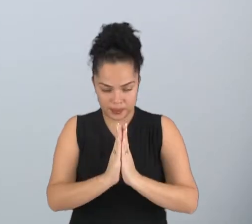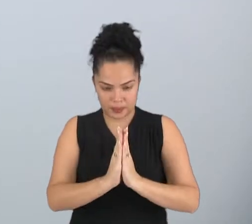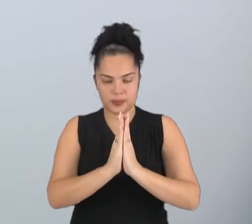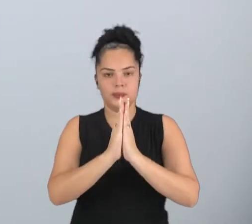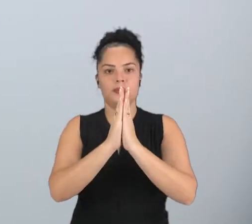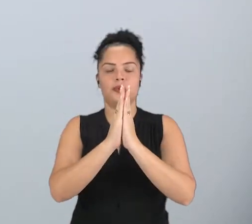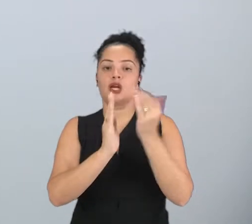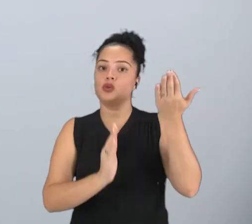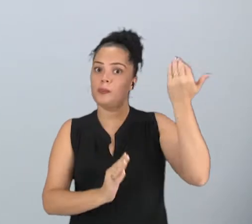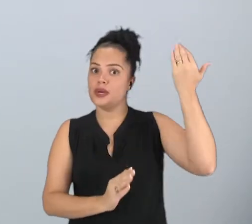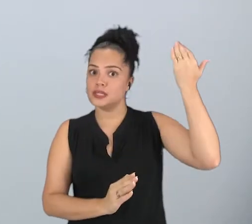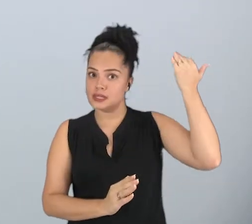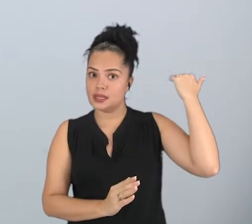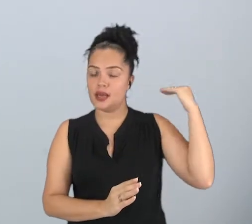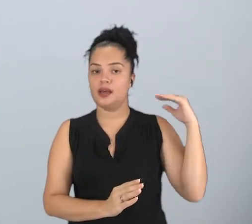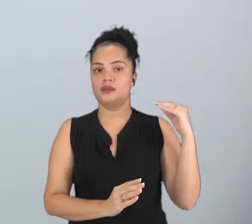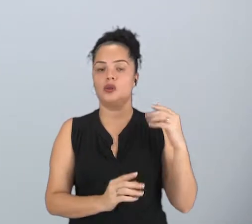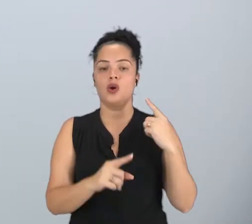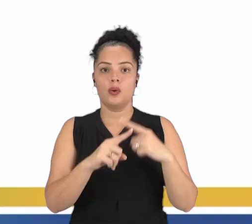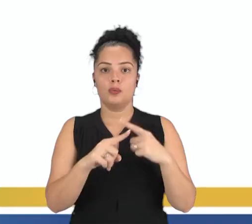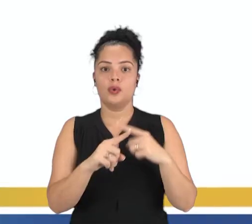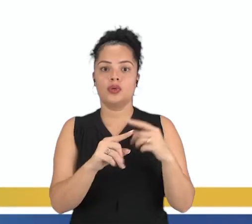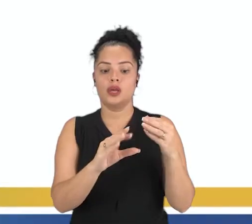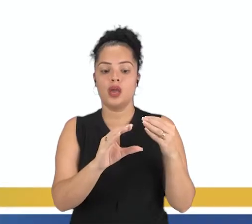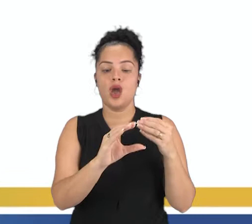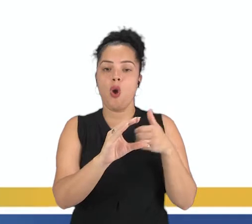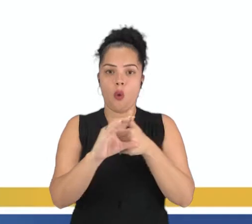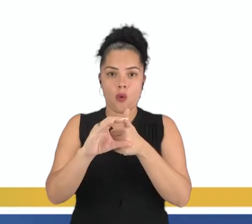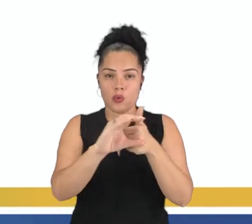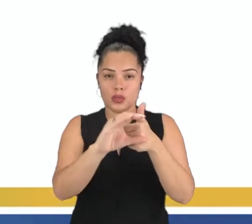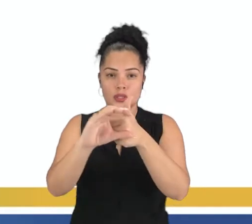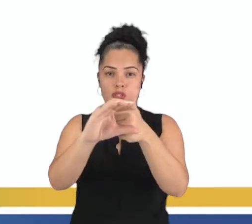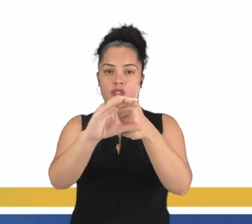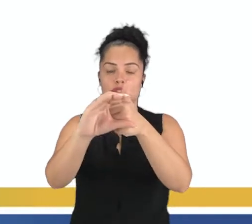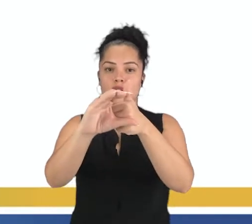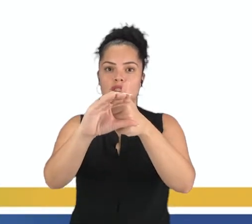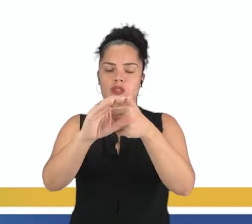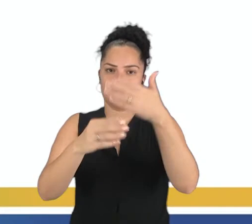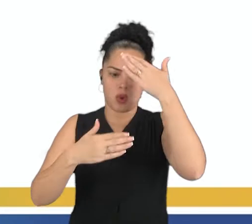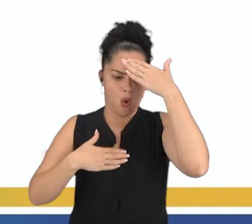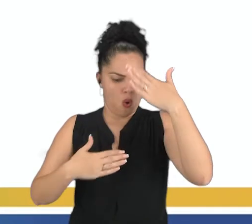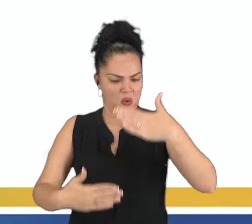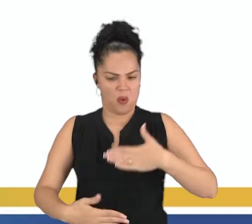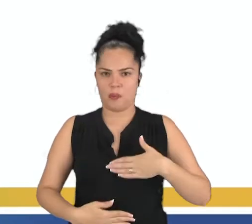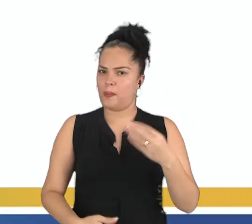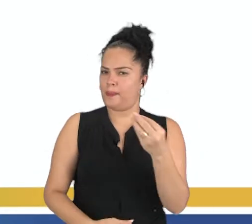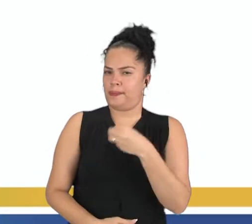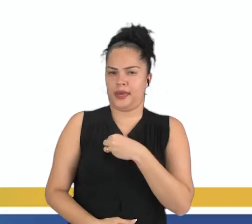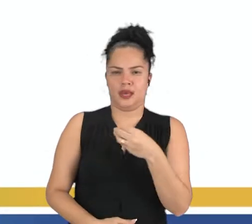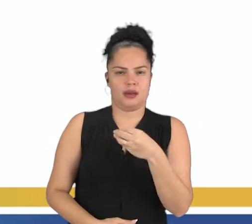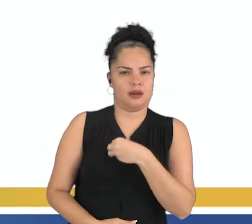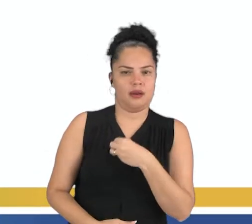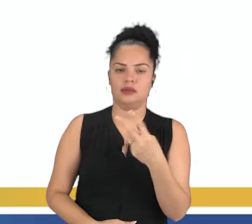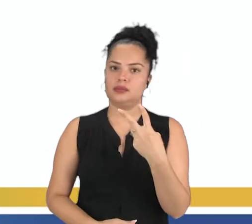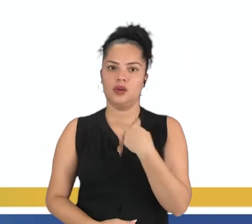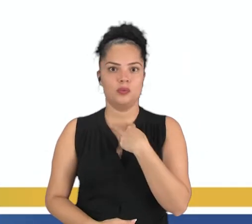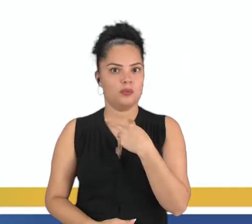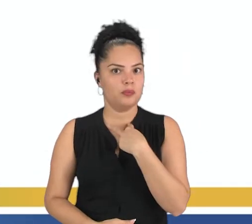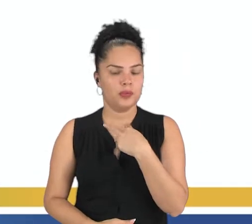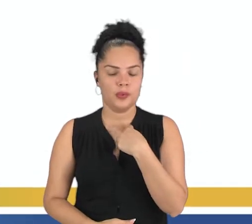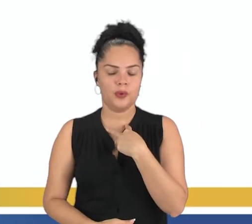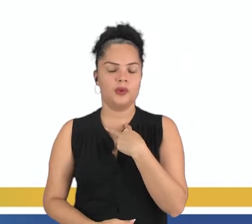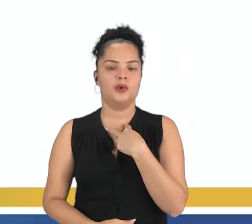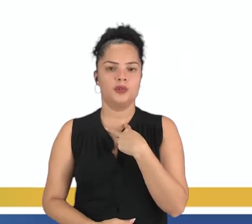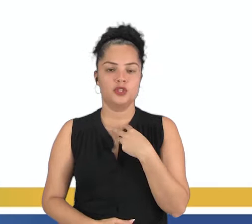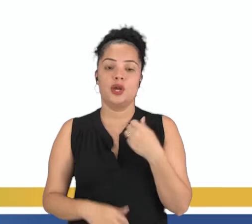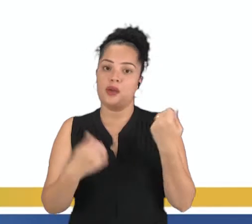na antiguidade. A moral do cristianismo vai colocar o corpo como uma fonte de pecado e ela vai ter que